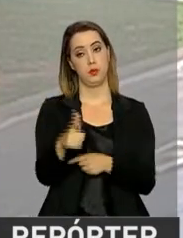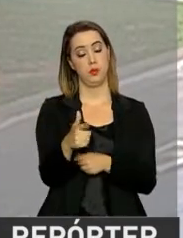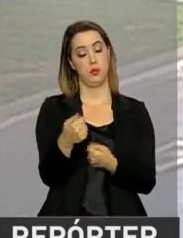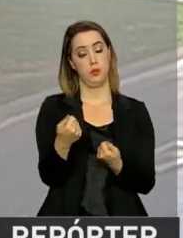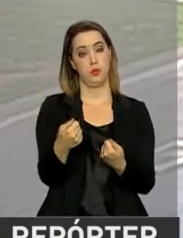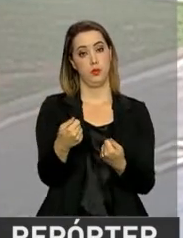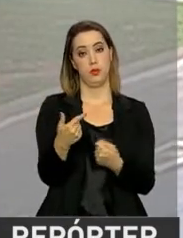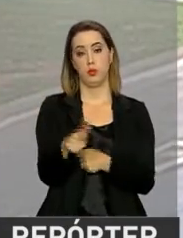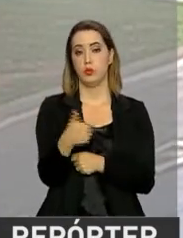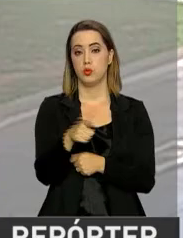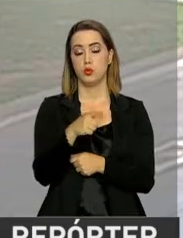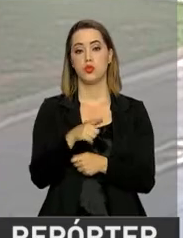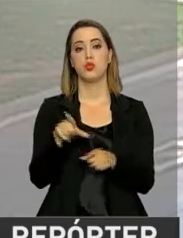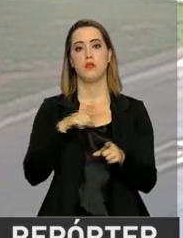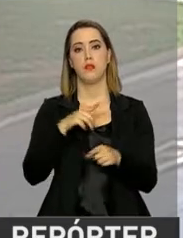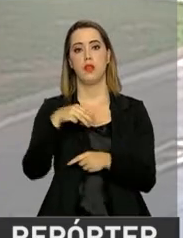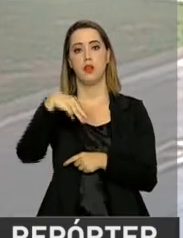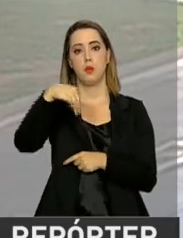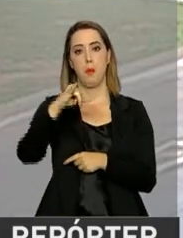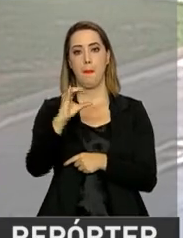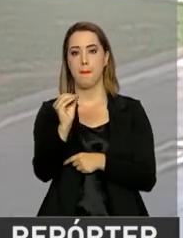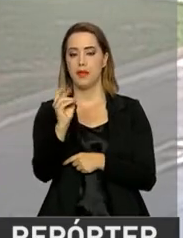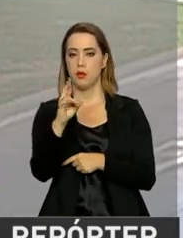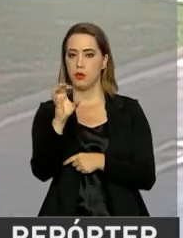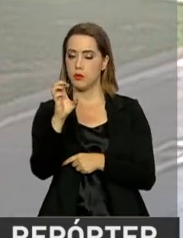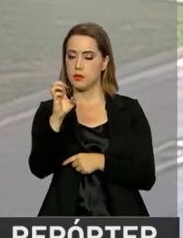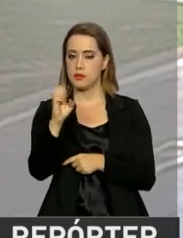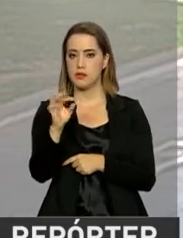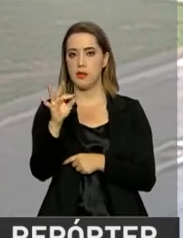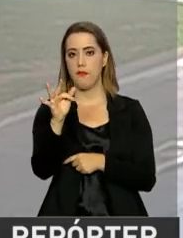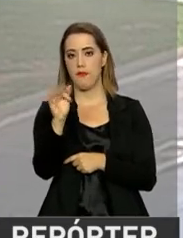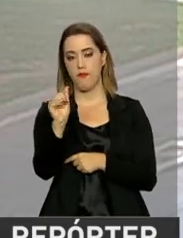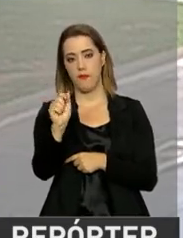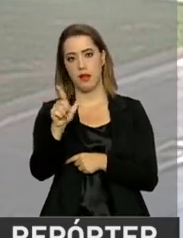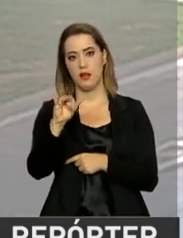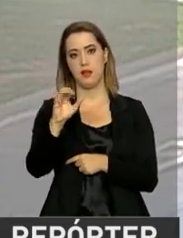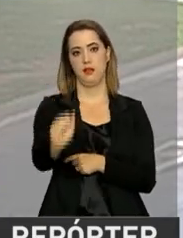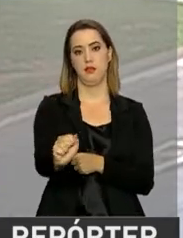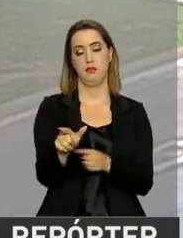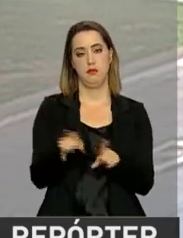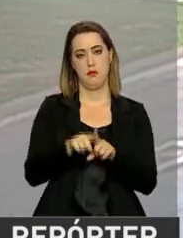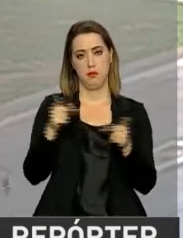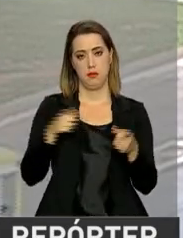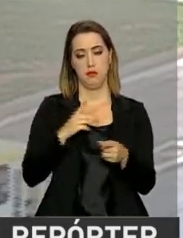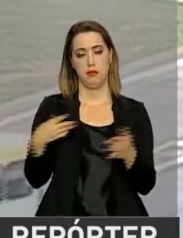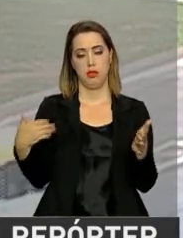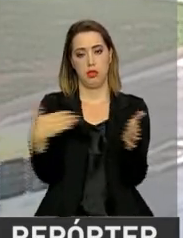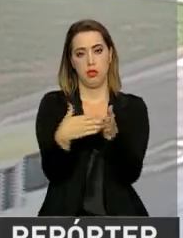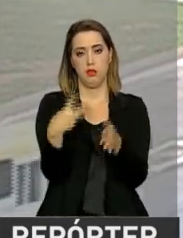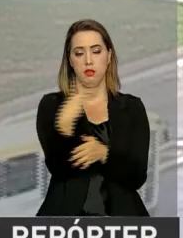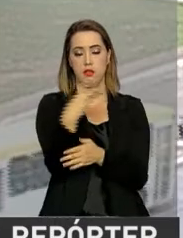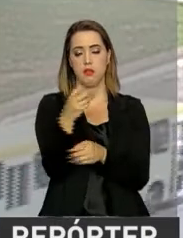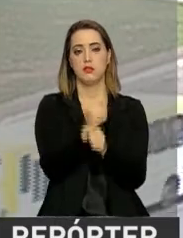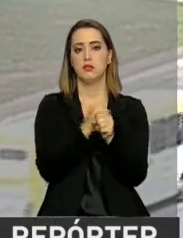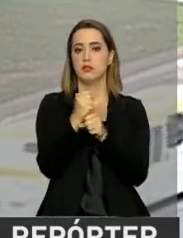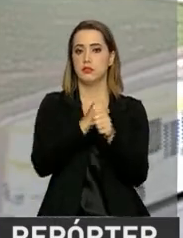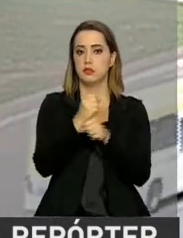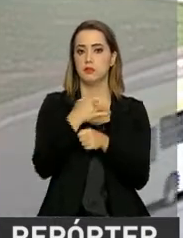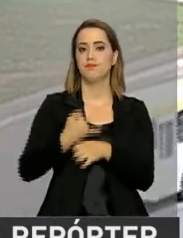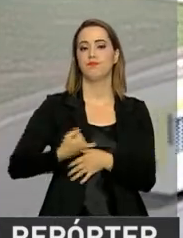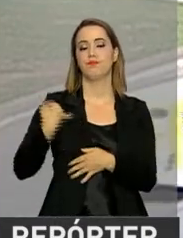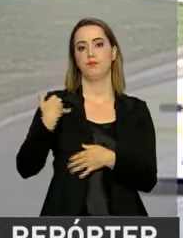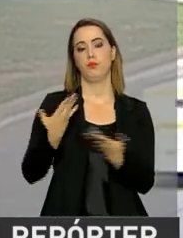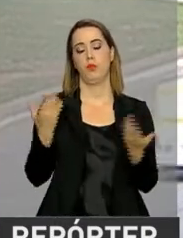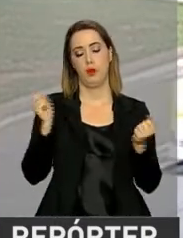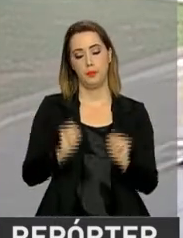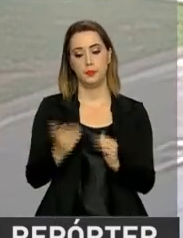ser acompanhados até os 3 anos de idade. Esse aumento no período de acompanhamento dos bebês vai permitir a inclusão